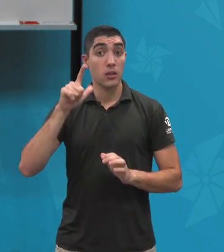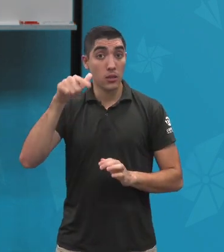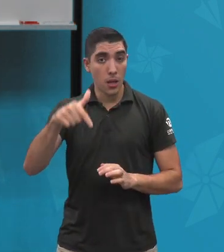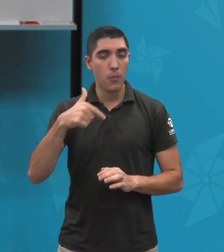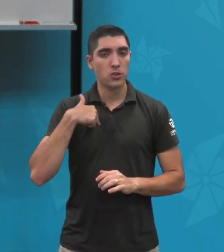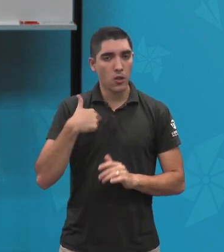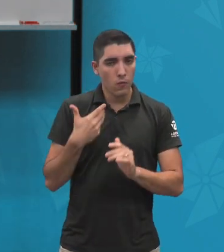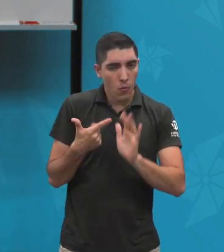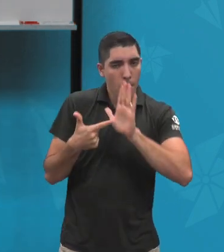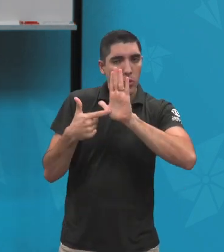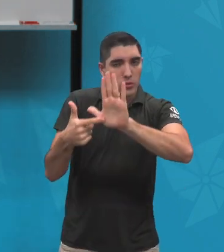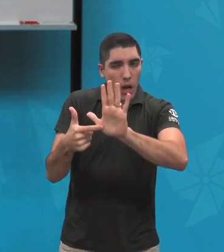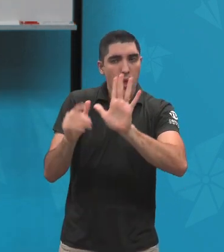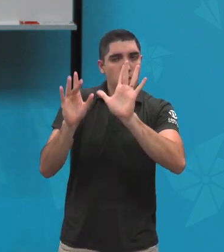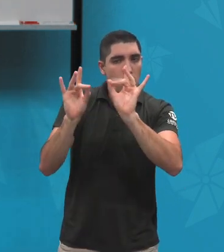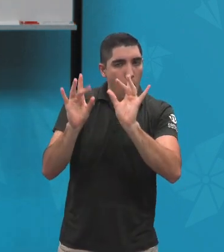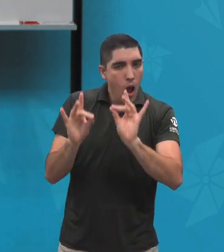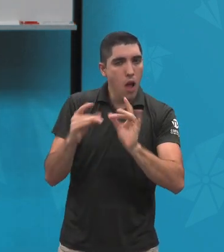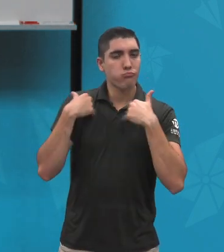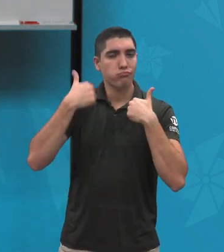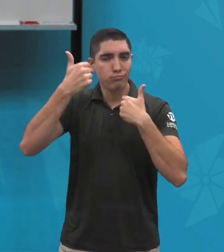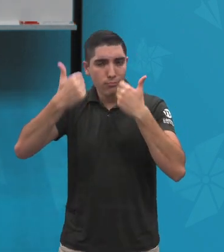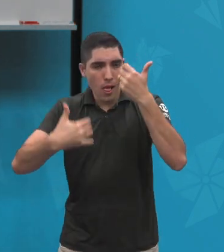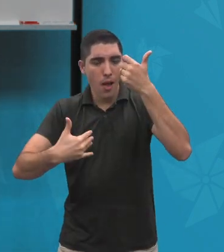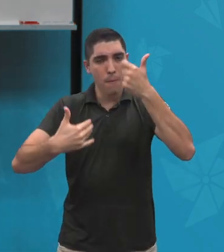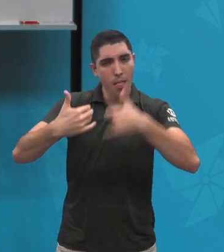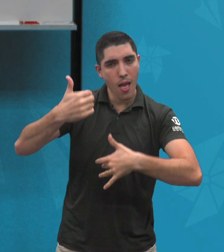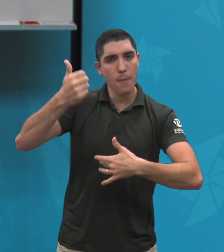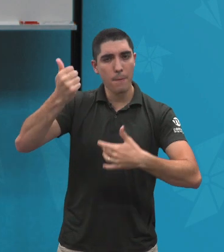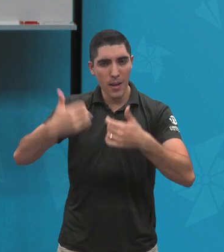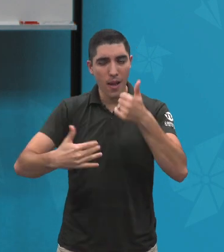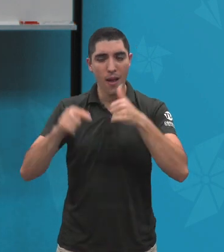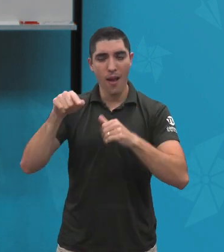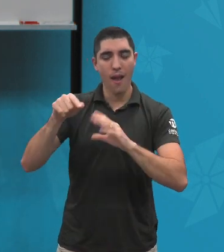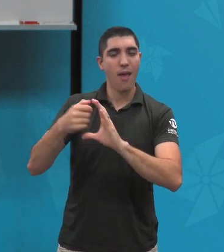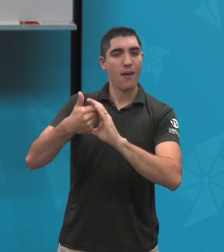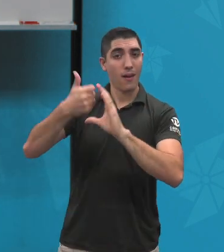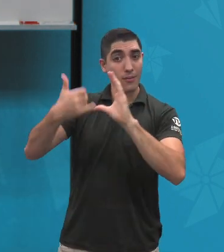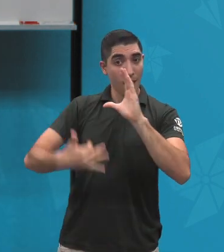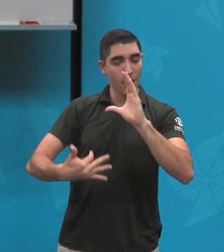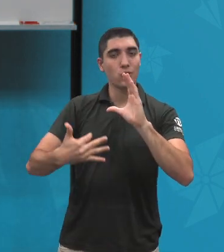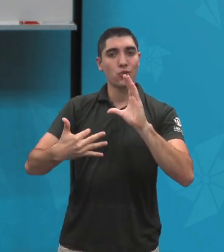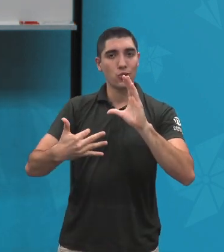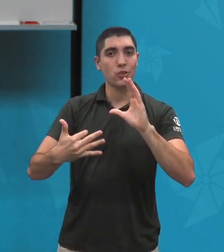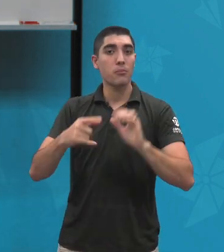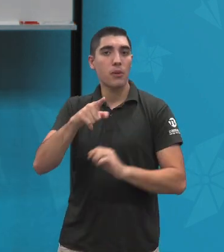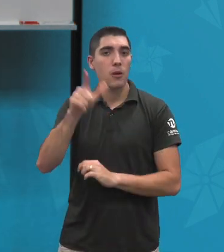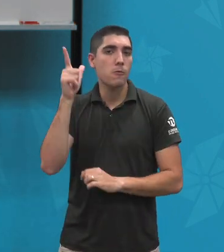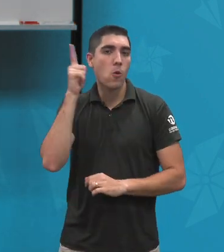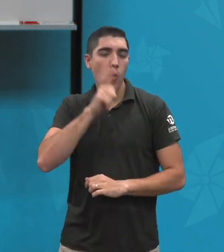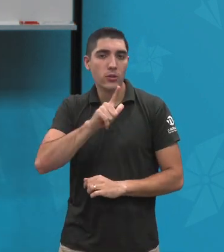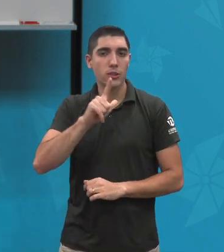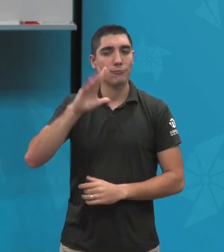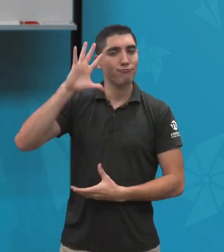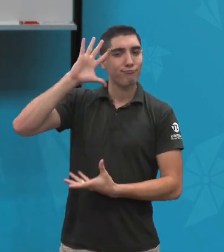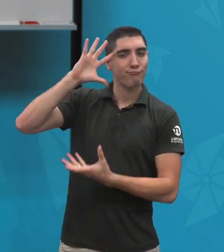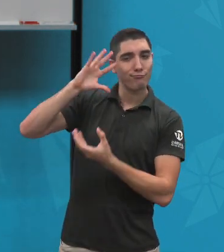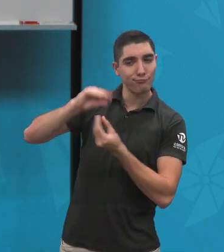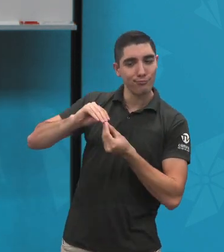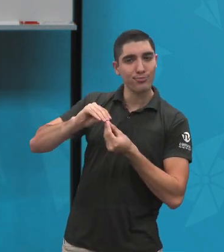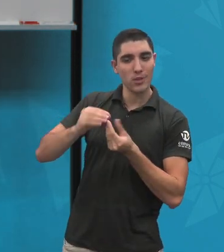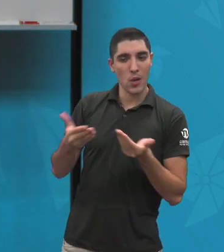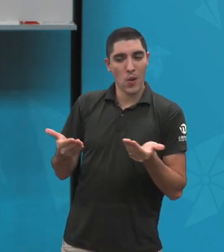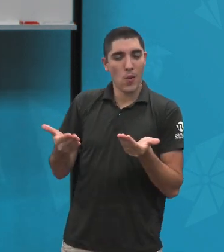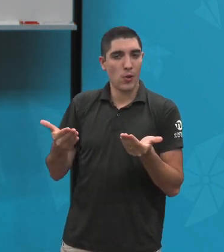voltar pontuando para vocês alguns trechos e algumas características importantes para a gente fechar